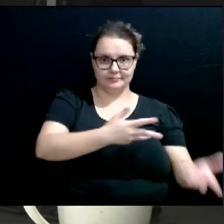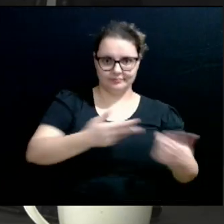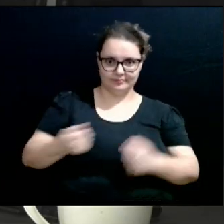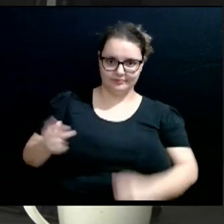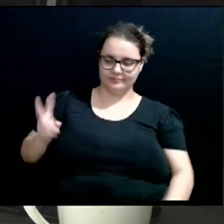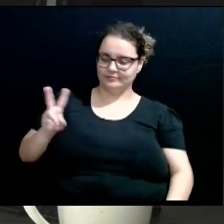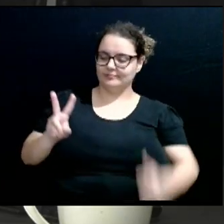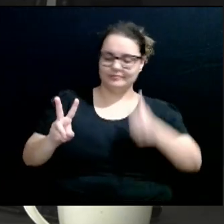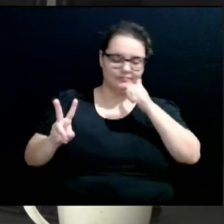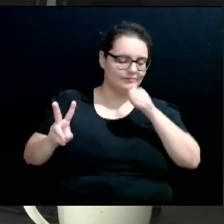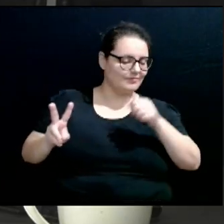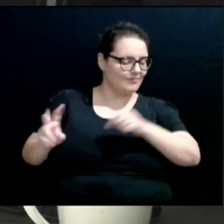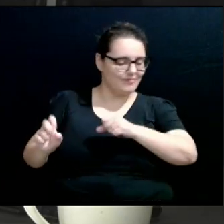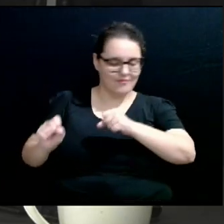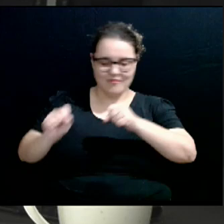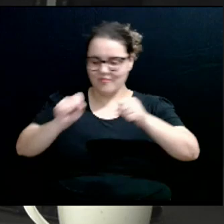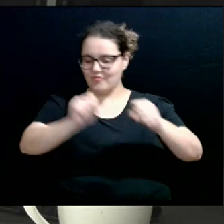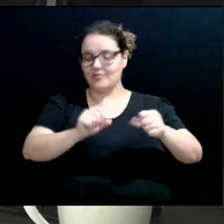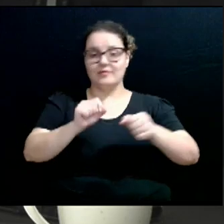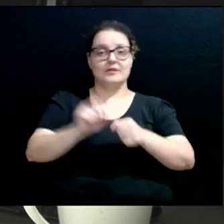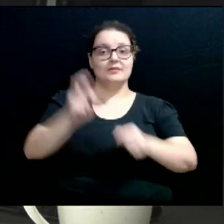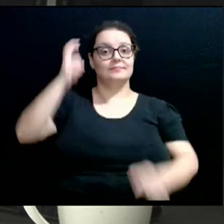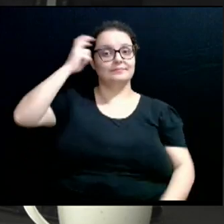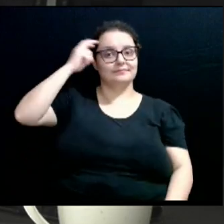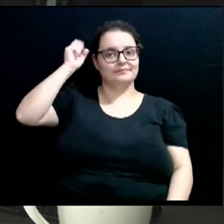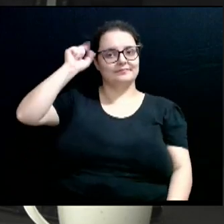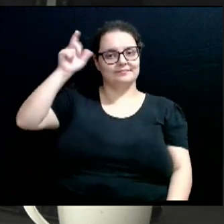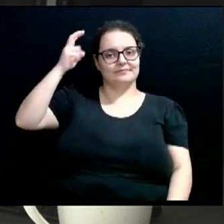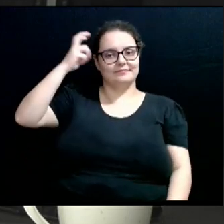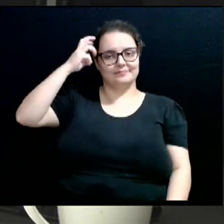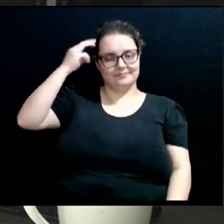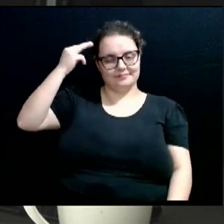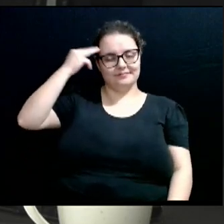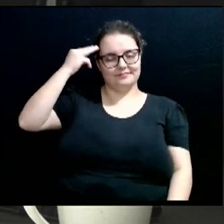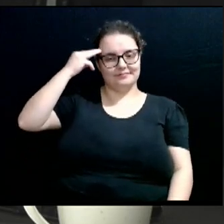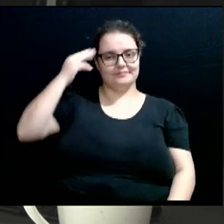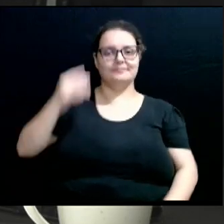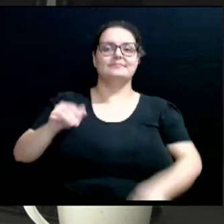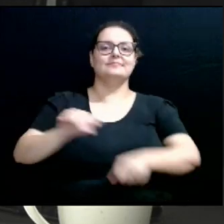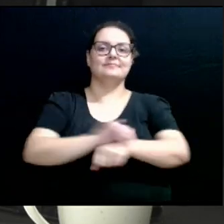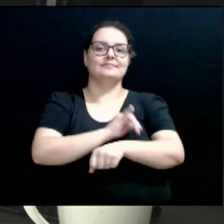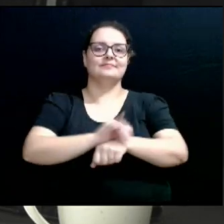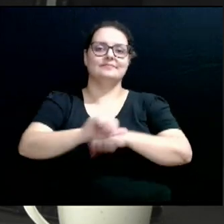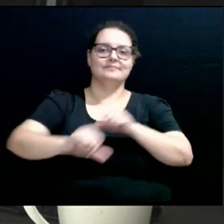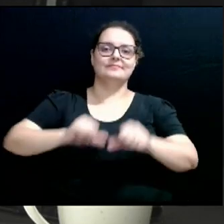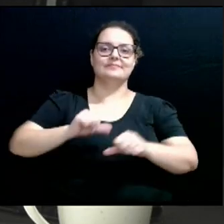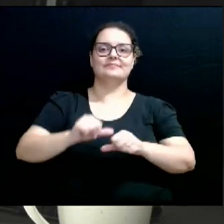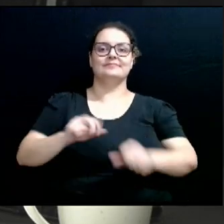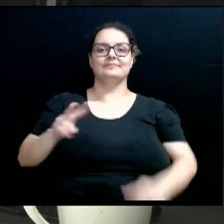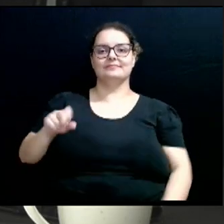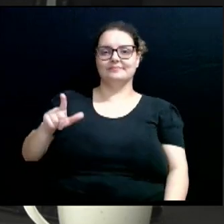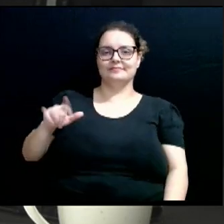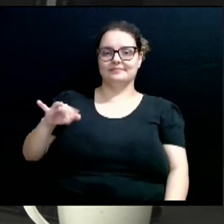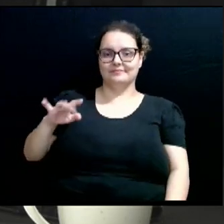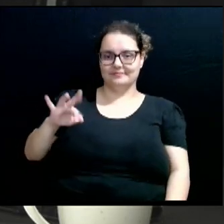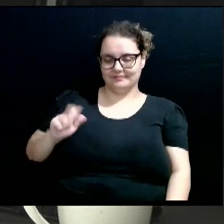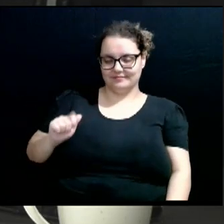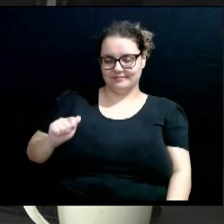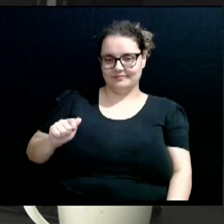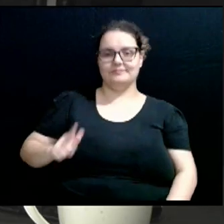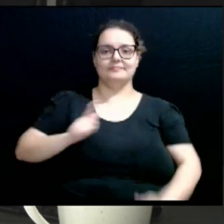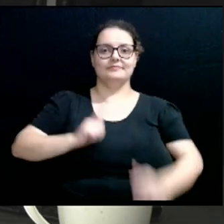que fazem da cultura e da memória ferramentas de transformação. Valéria Olímpio, gestora do Observatório